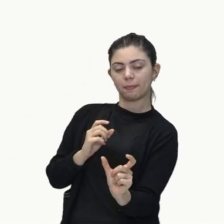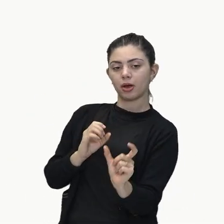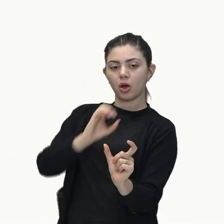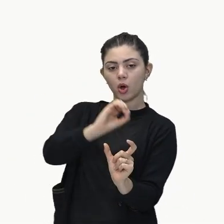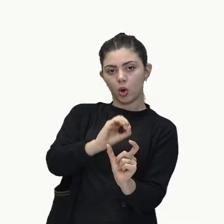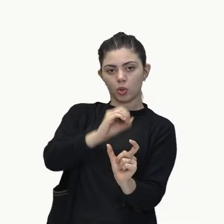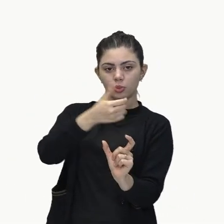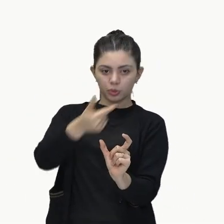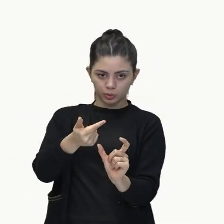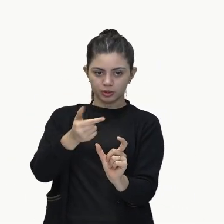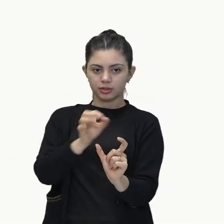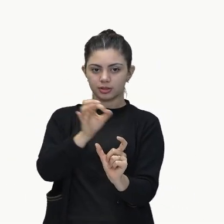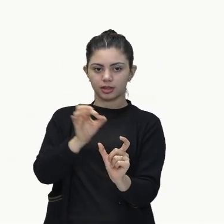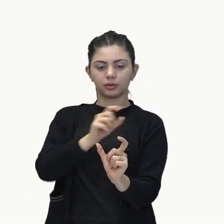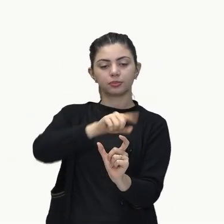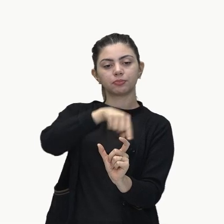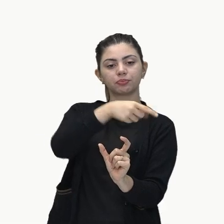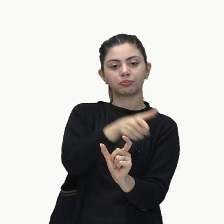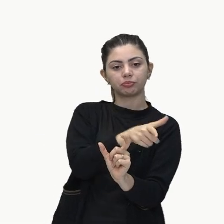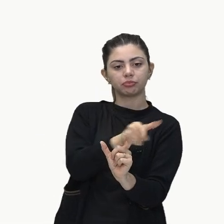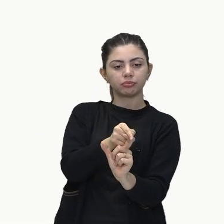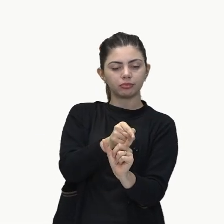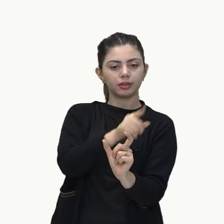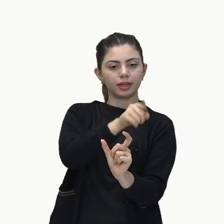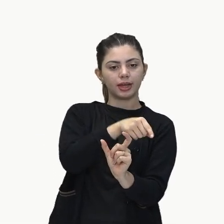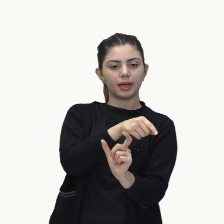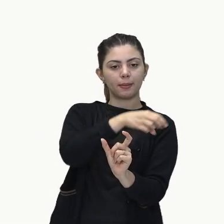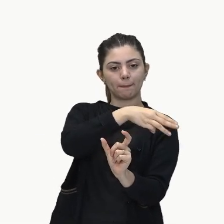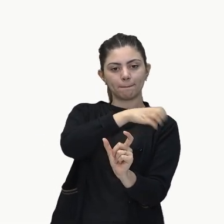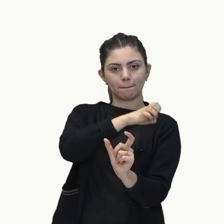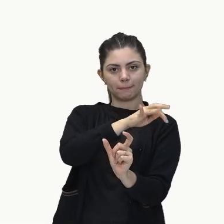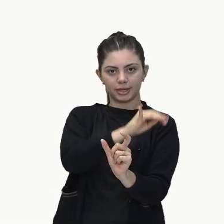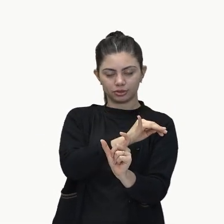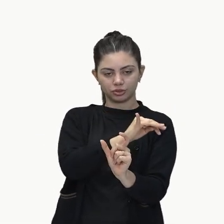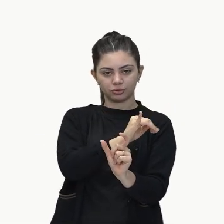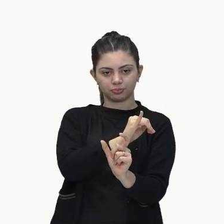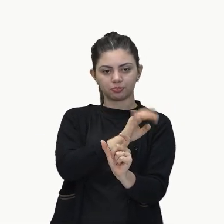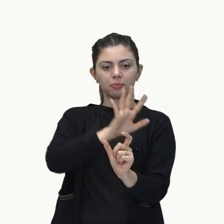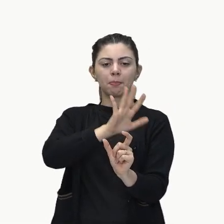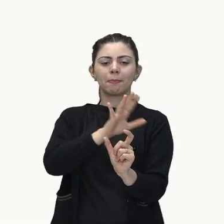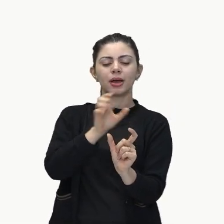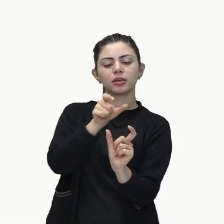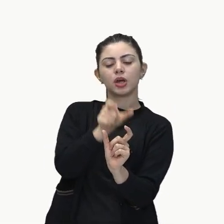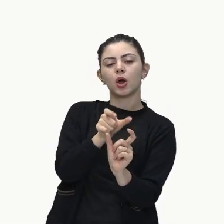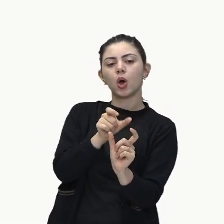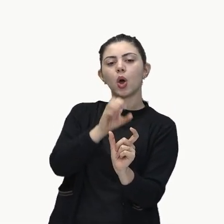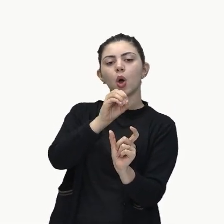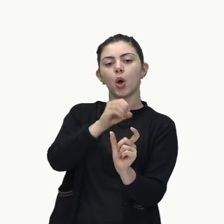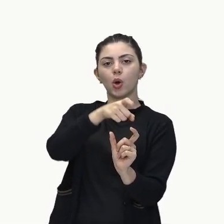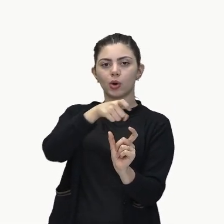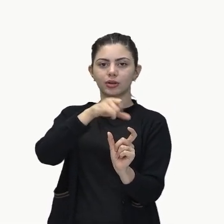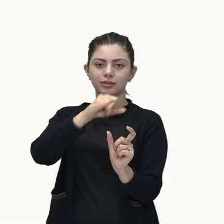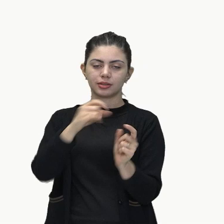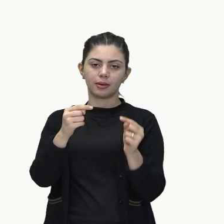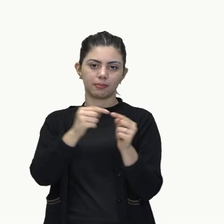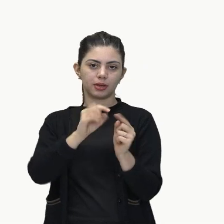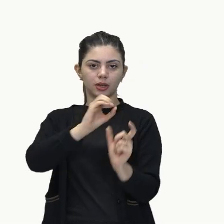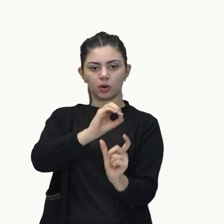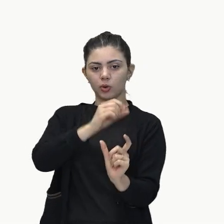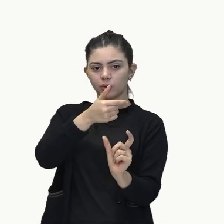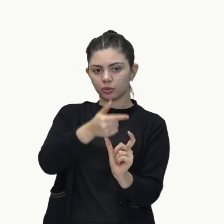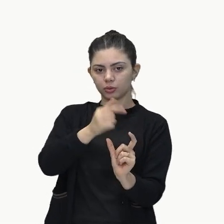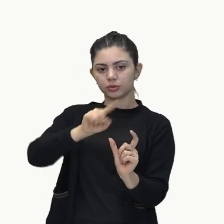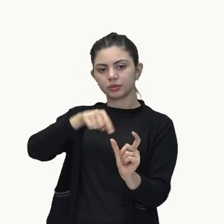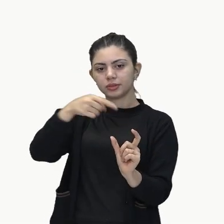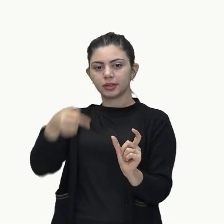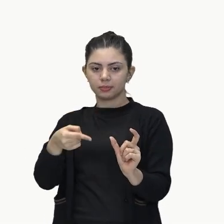Esse daqui é o radical menor, então é o prefixo dele. Mais a palavra oxi do oxigênio. E esse daqui é